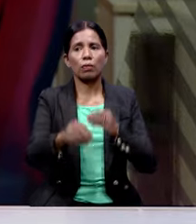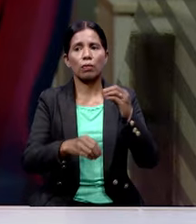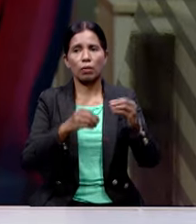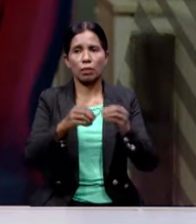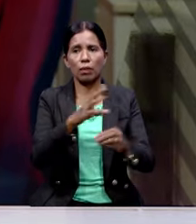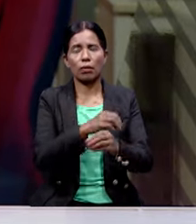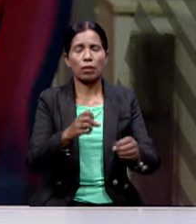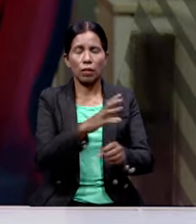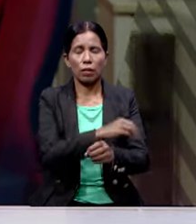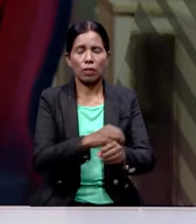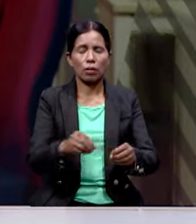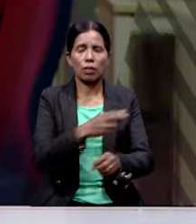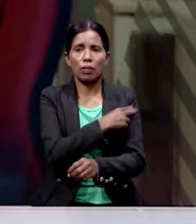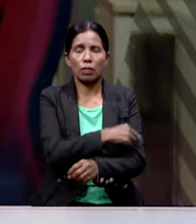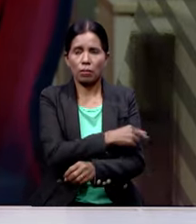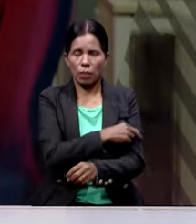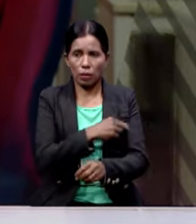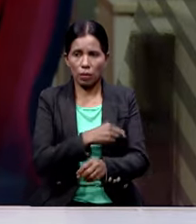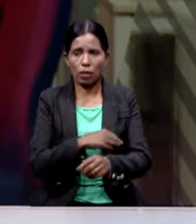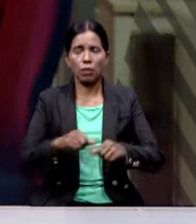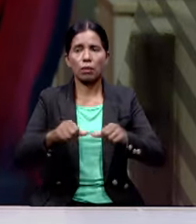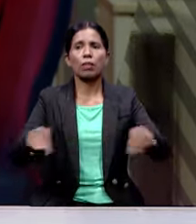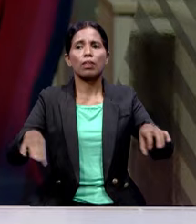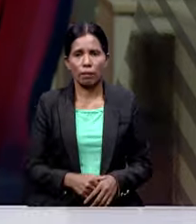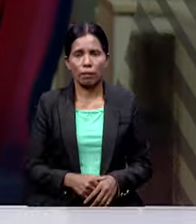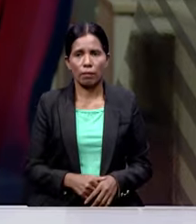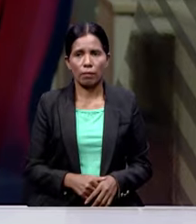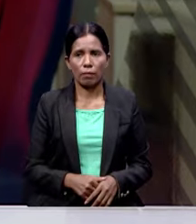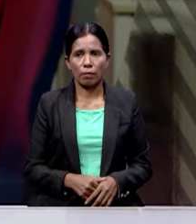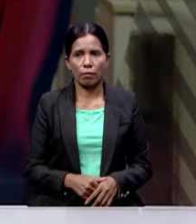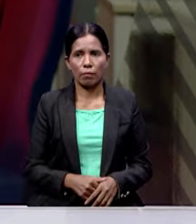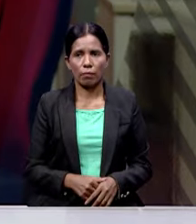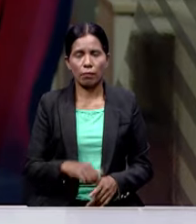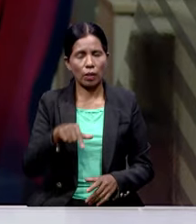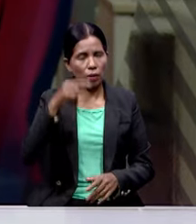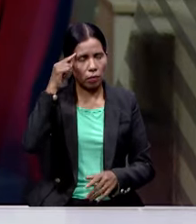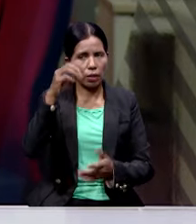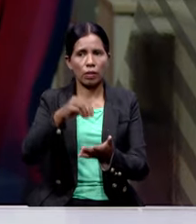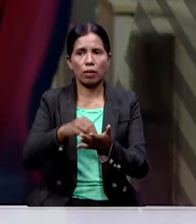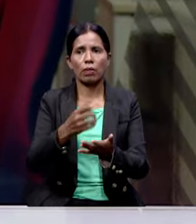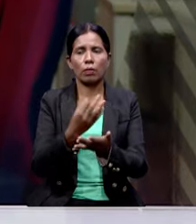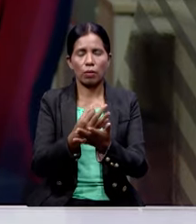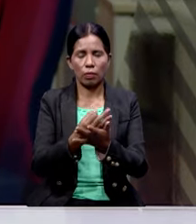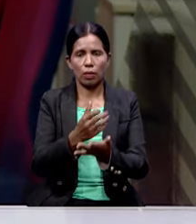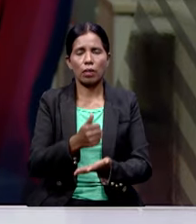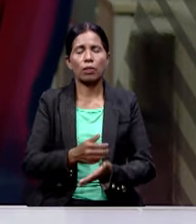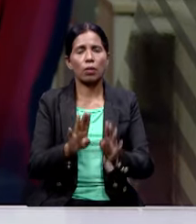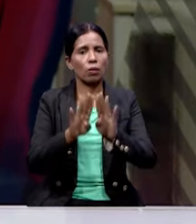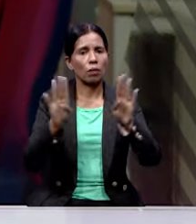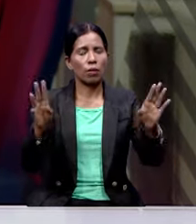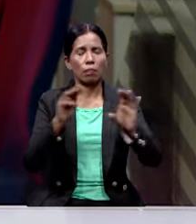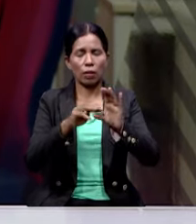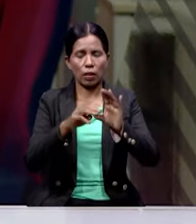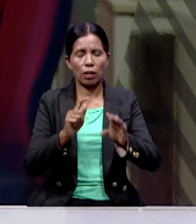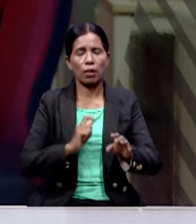pessoal saúde contratado e Centro Saúde Formosa continua serviço voluntariamente. Governo prevê um orçamento ato loque tá mercado